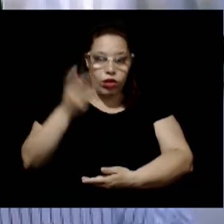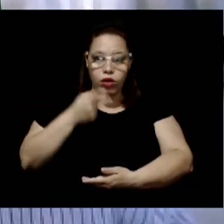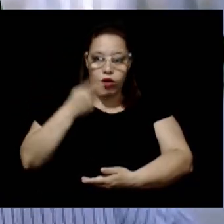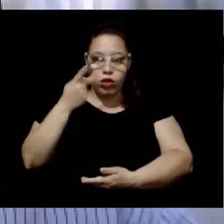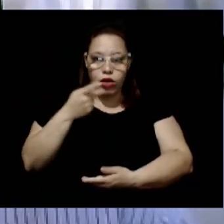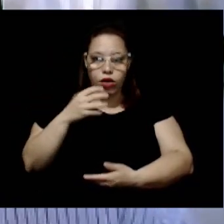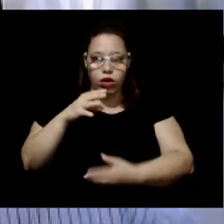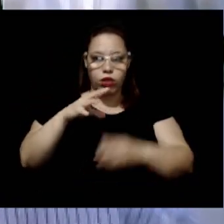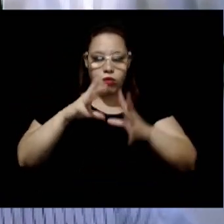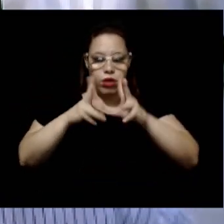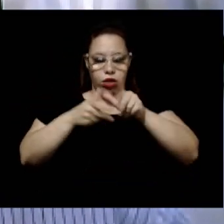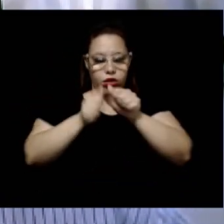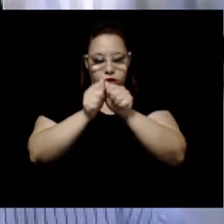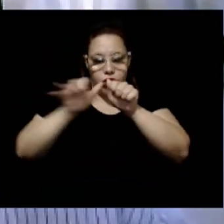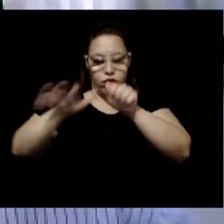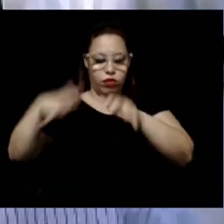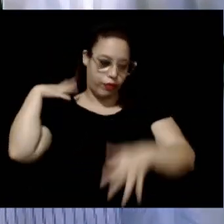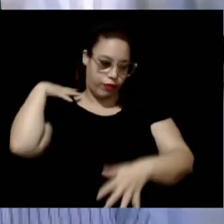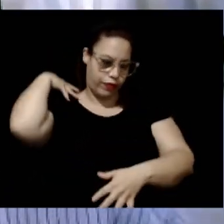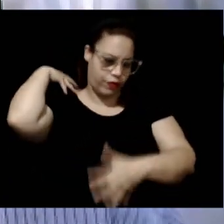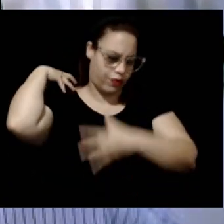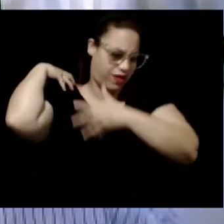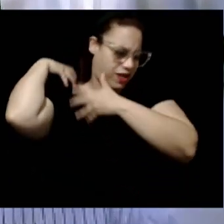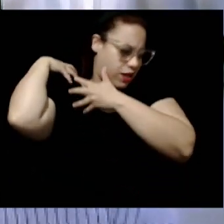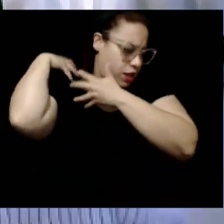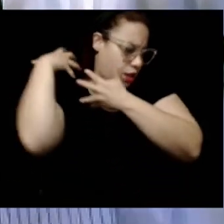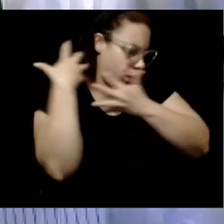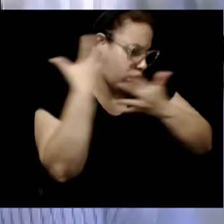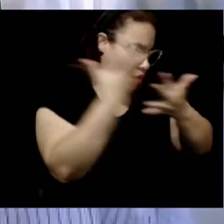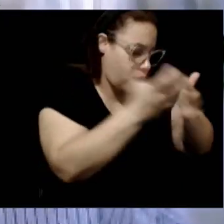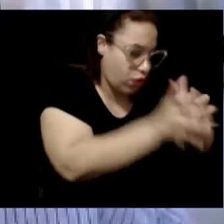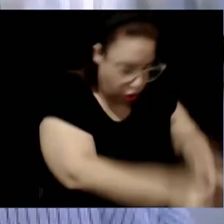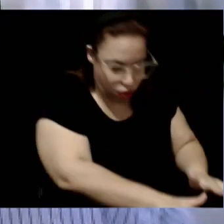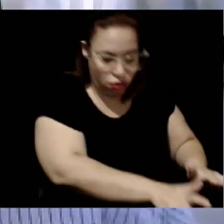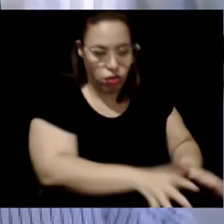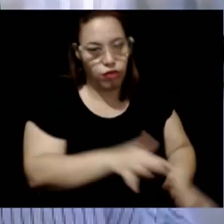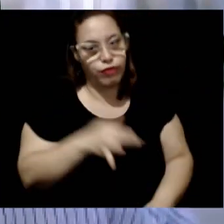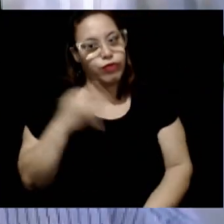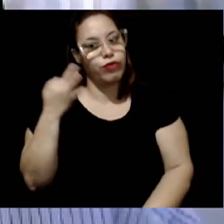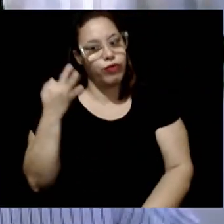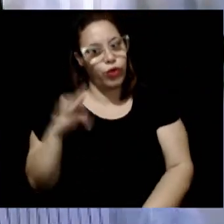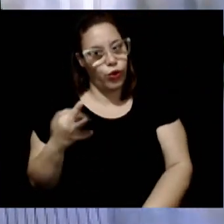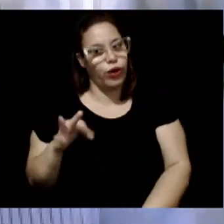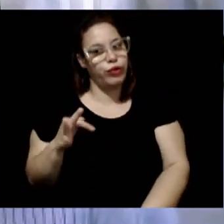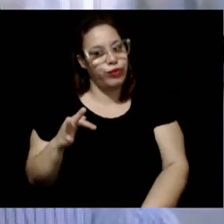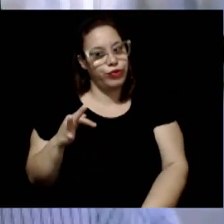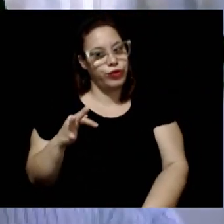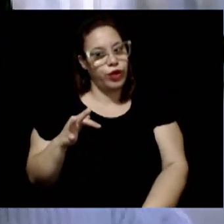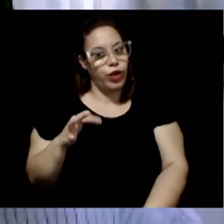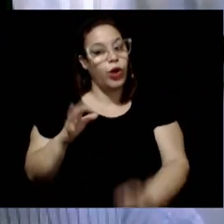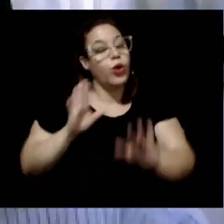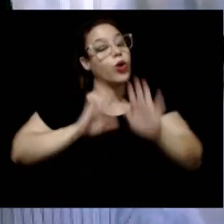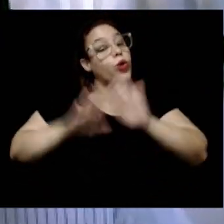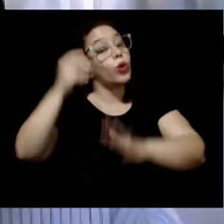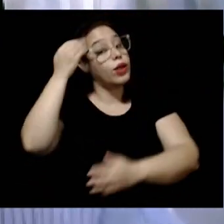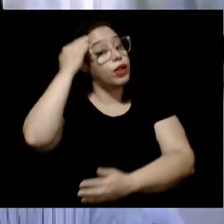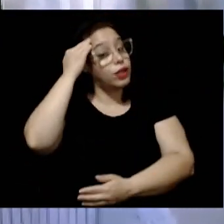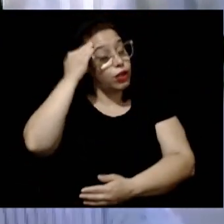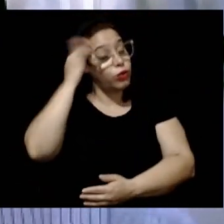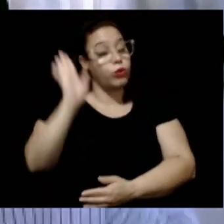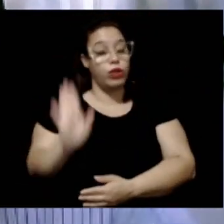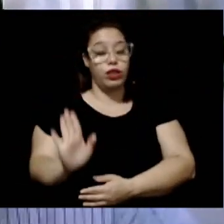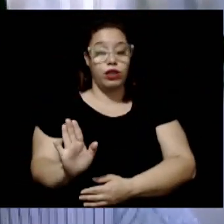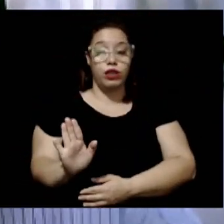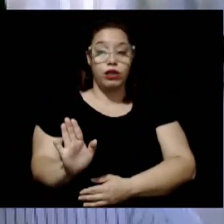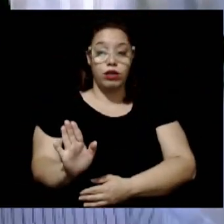costas, né? Quando a gente carrega o mundo das costas, o corpo dói. Cuide da sua saúde mental, né? E aí, tendo